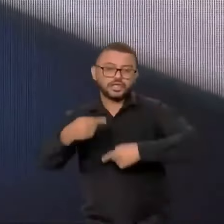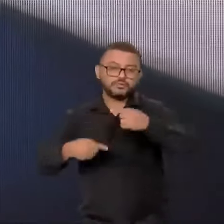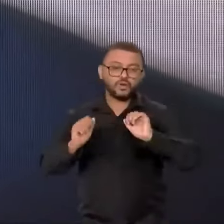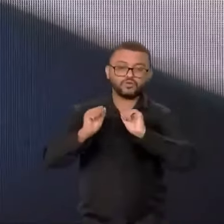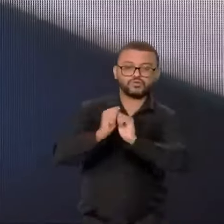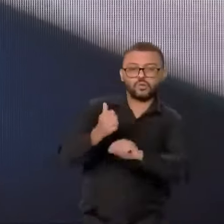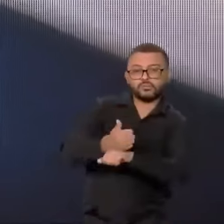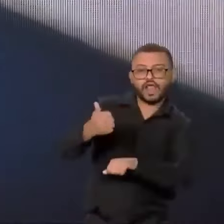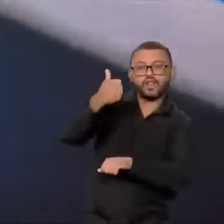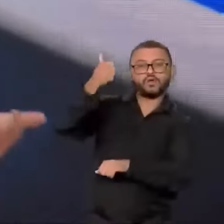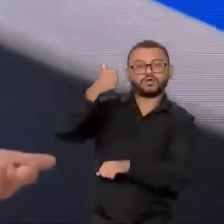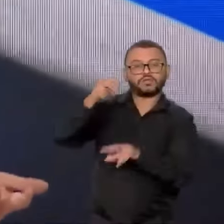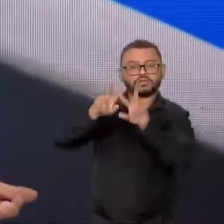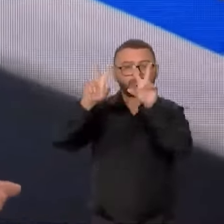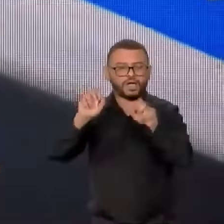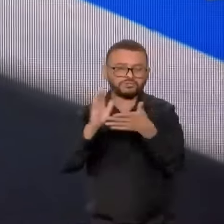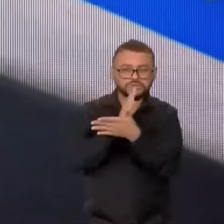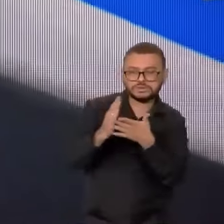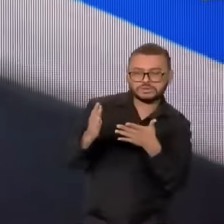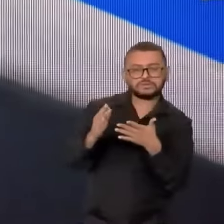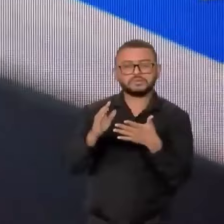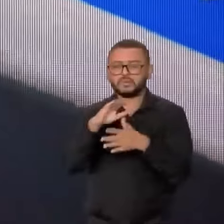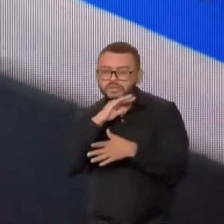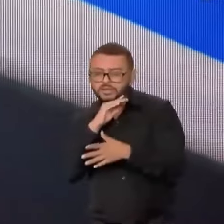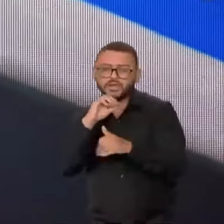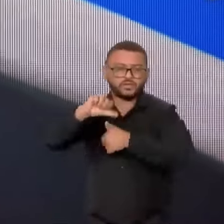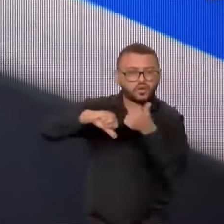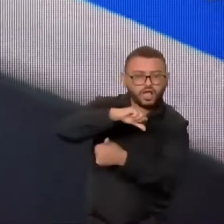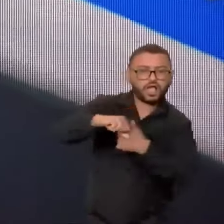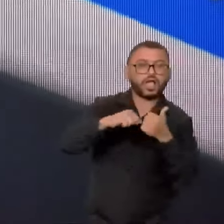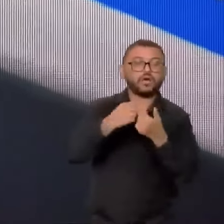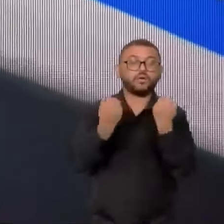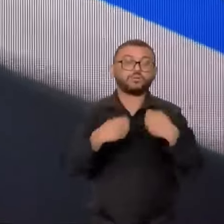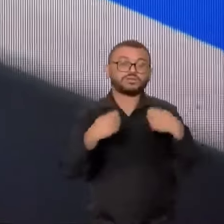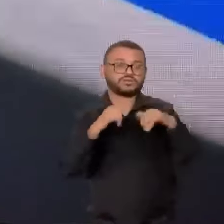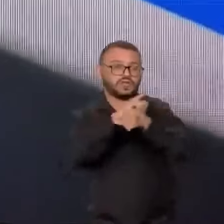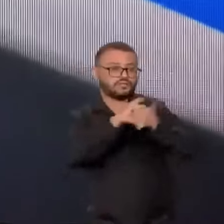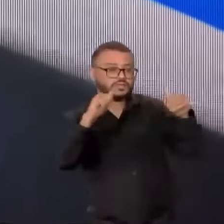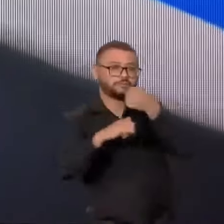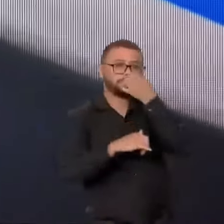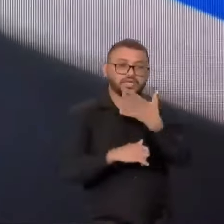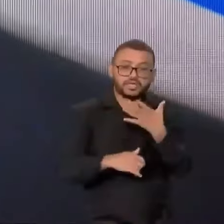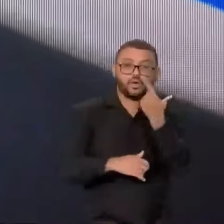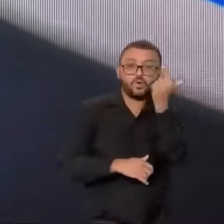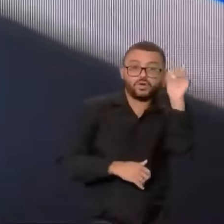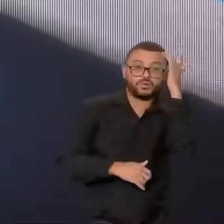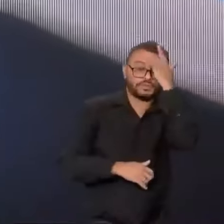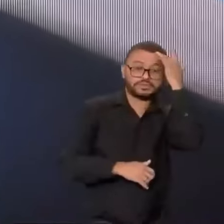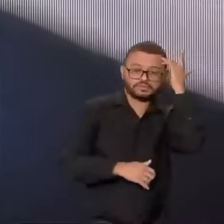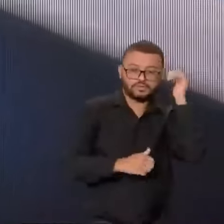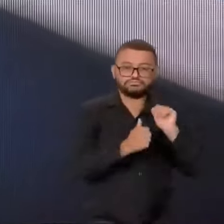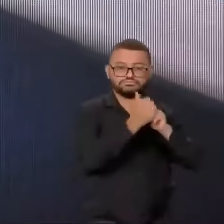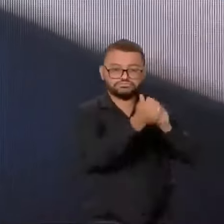que a gente melhora aquilo que não está bem e como é que a gente divulga aquilo que está bem para que outros possam